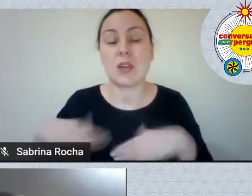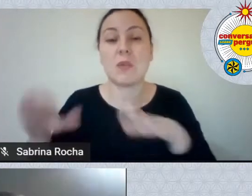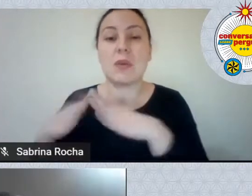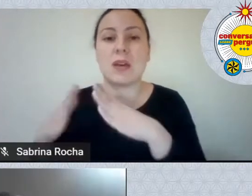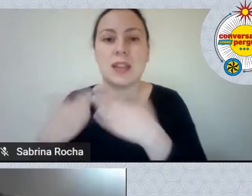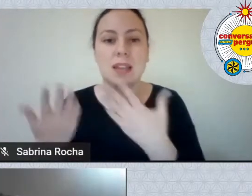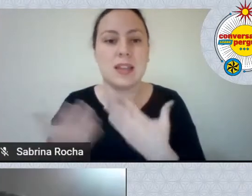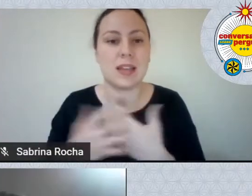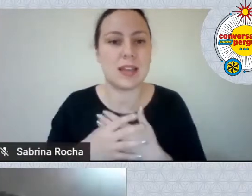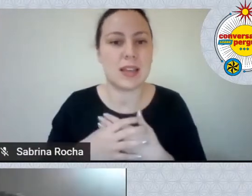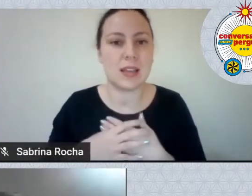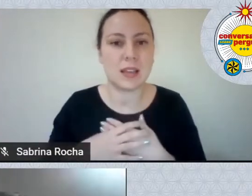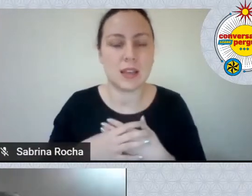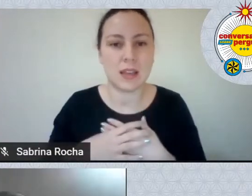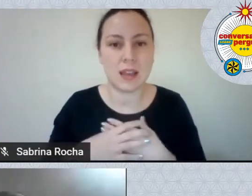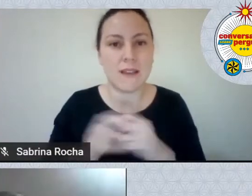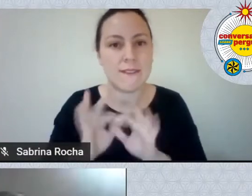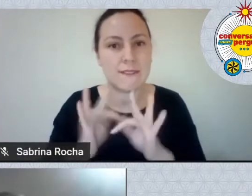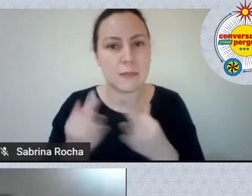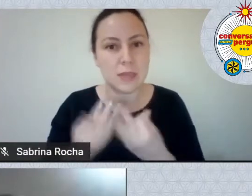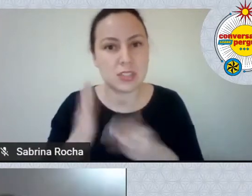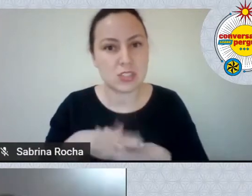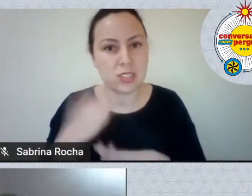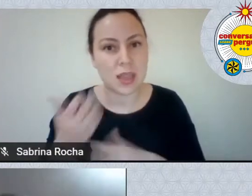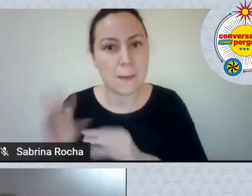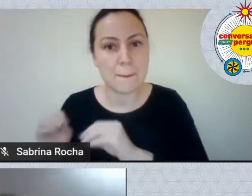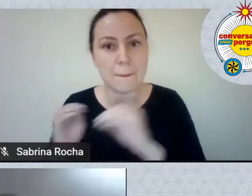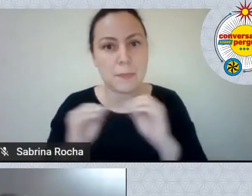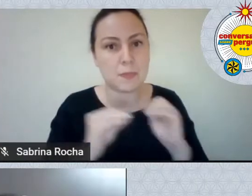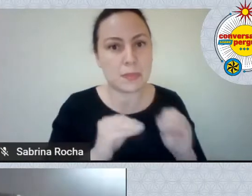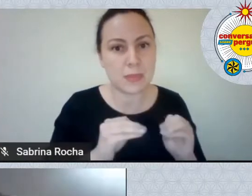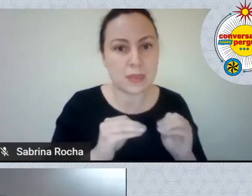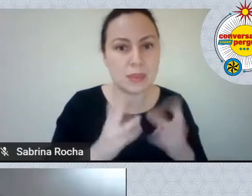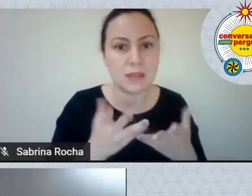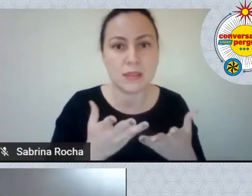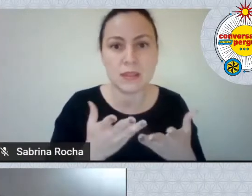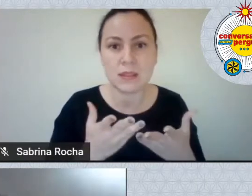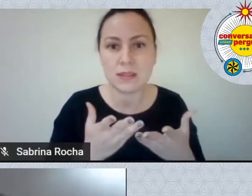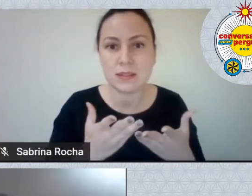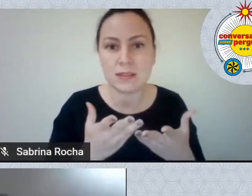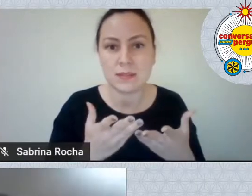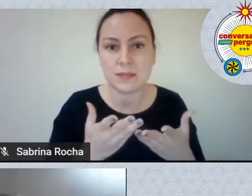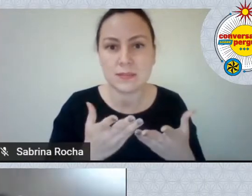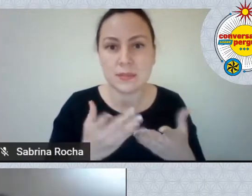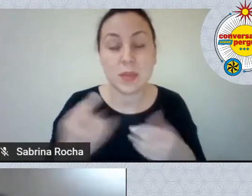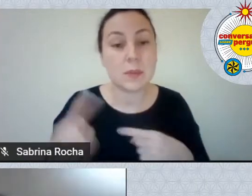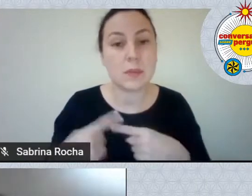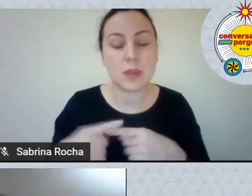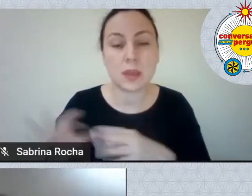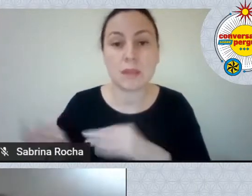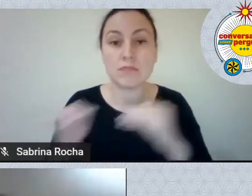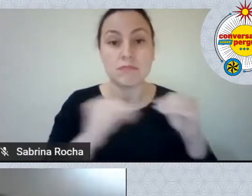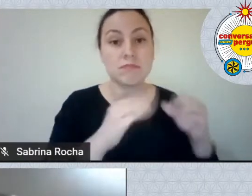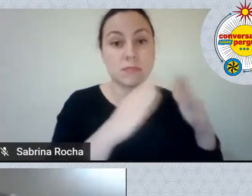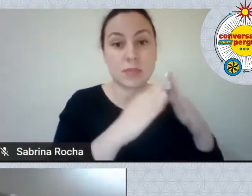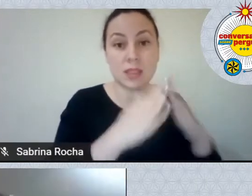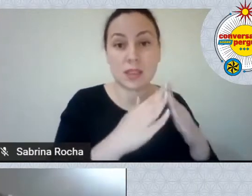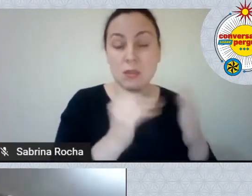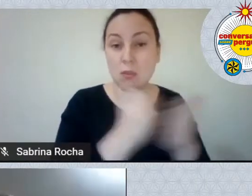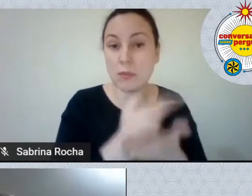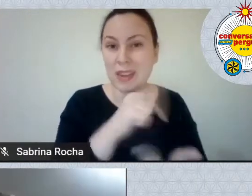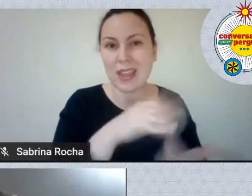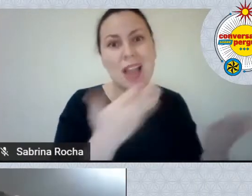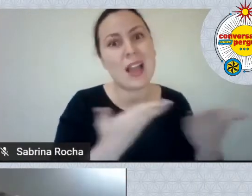vou mudar, porque a gente mudou, olha só, mudou uma vez, fomos para uma casa em outro lugar, agora a gente percebeu que não